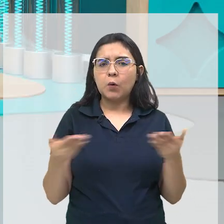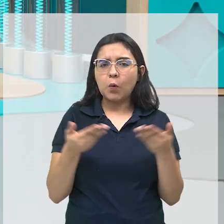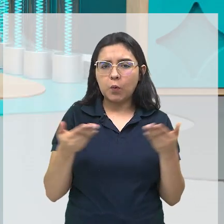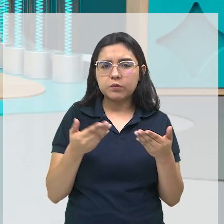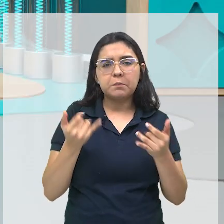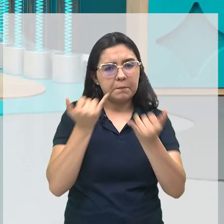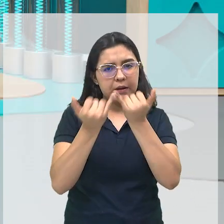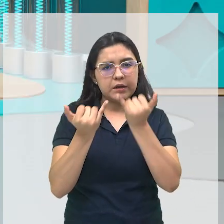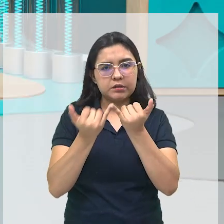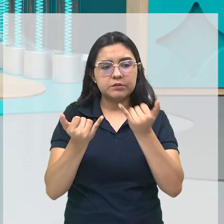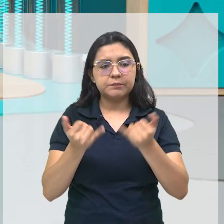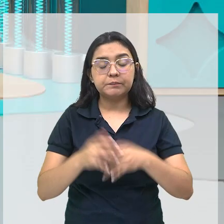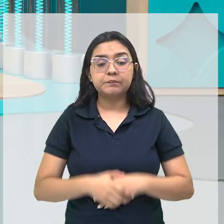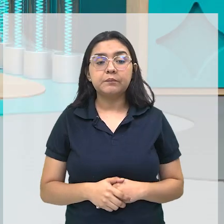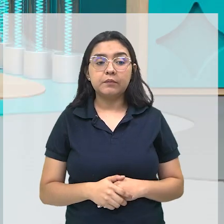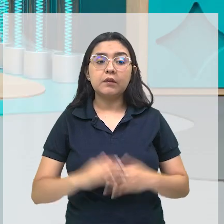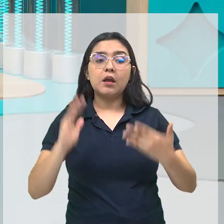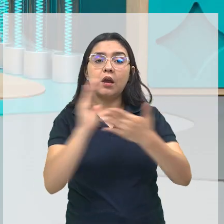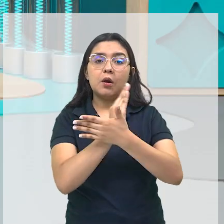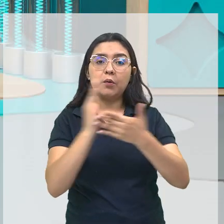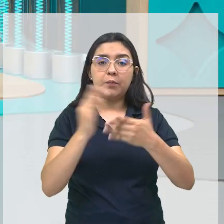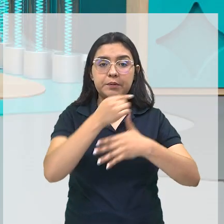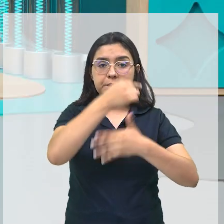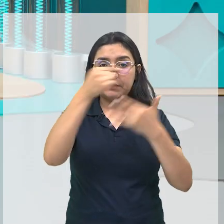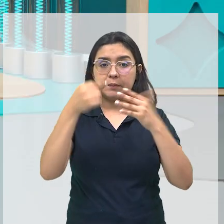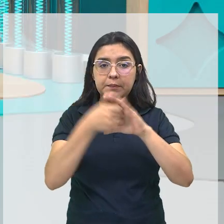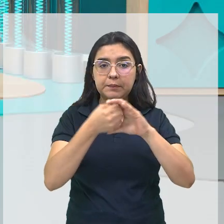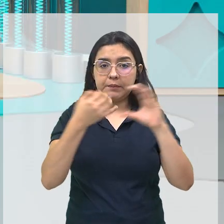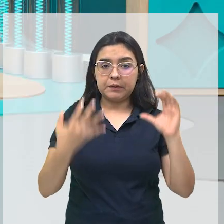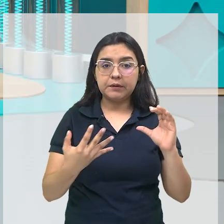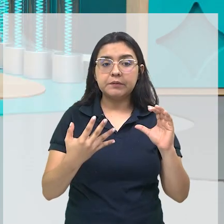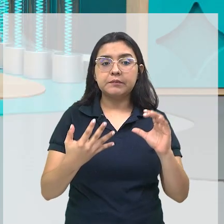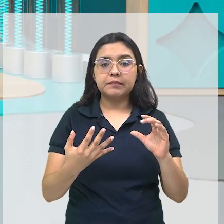tem hoje. Algumas características, olha só,